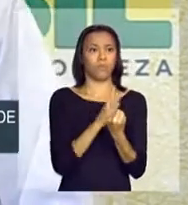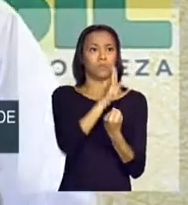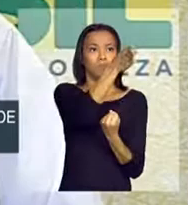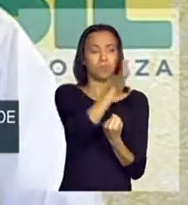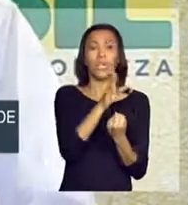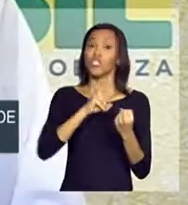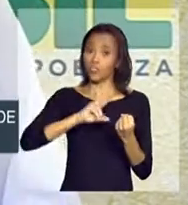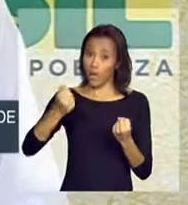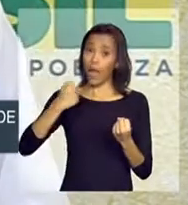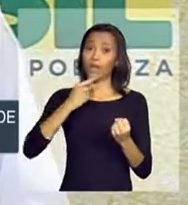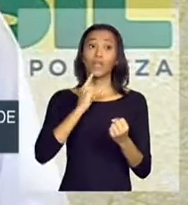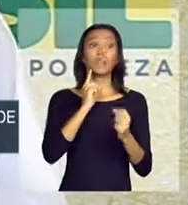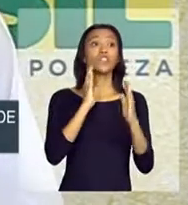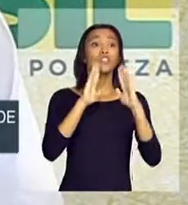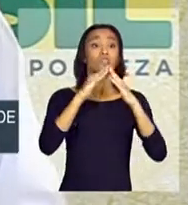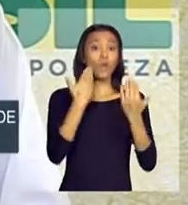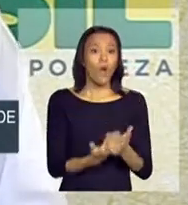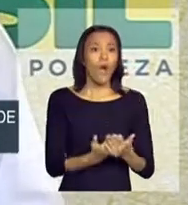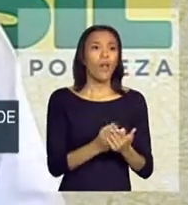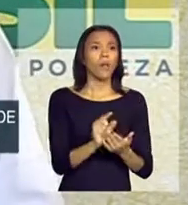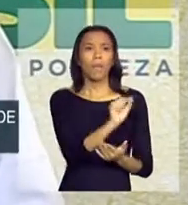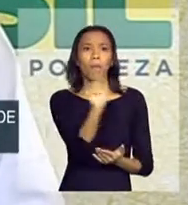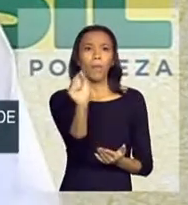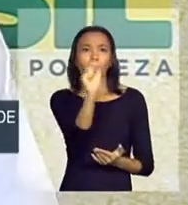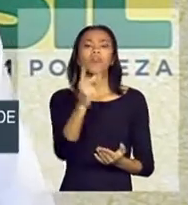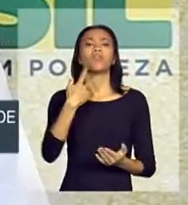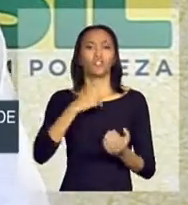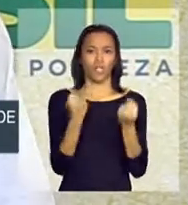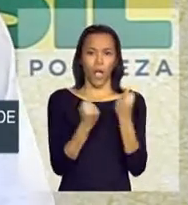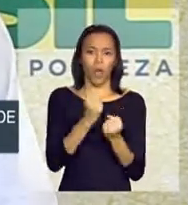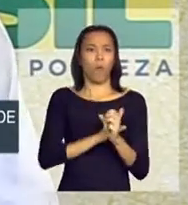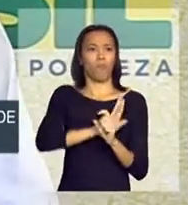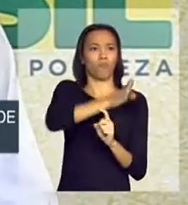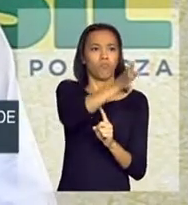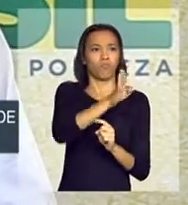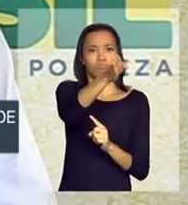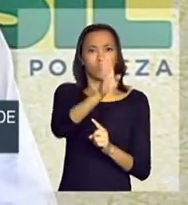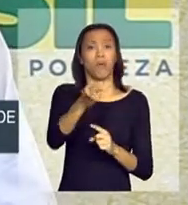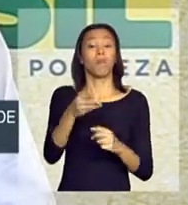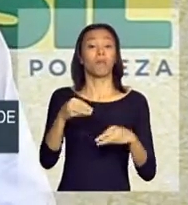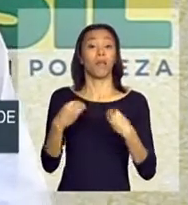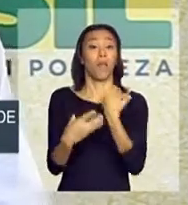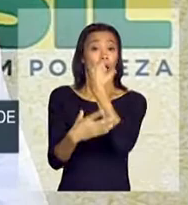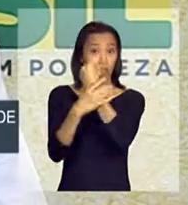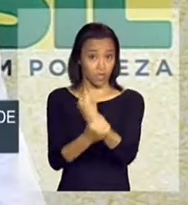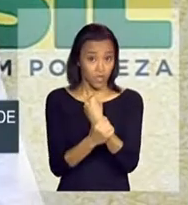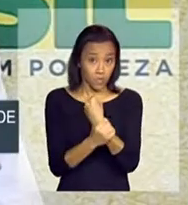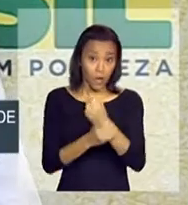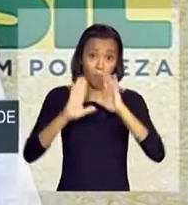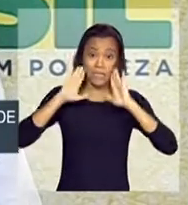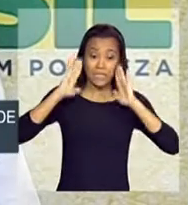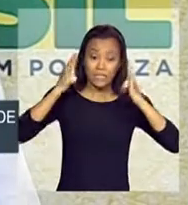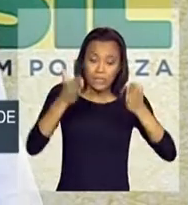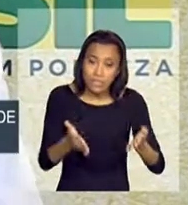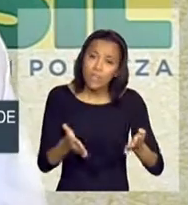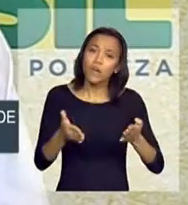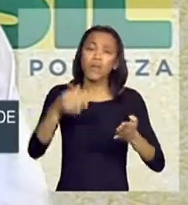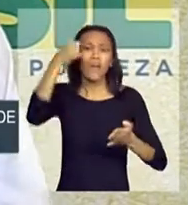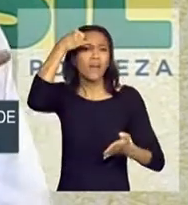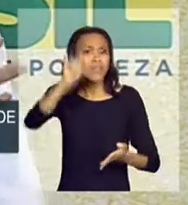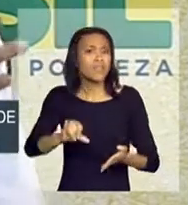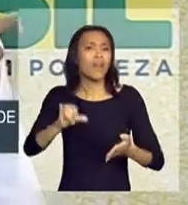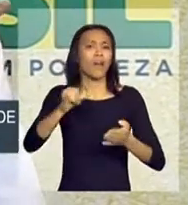nós vamos ao encontro da nossa criançada na escola para garantir a atenção primária à parte